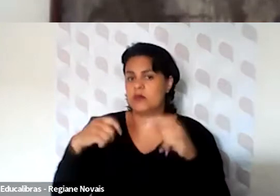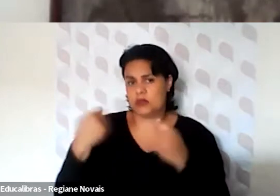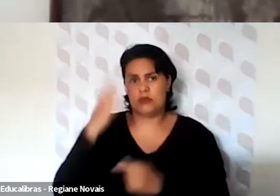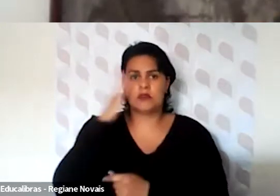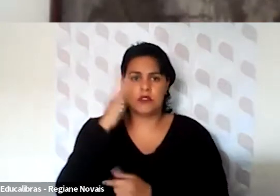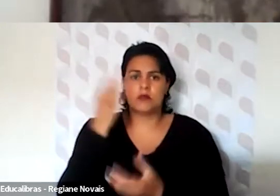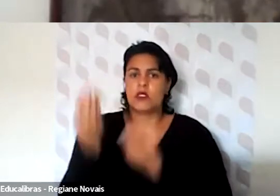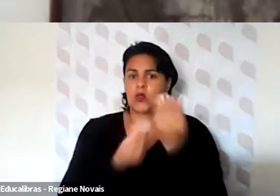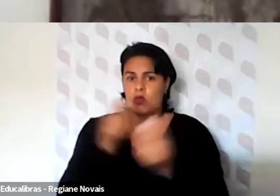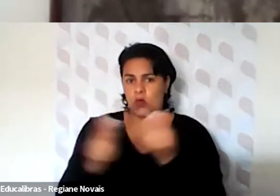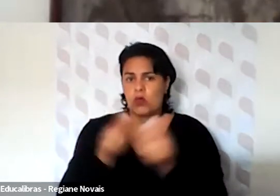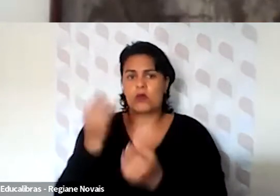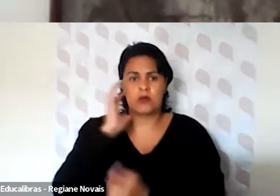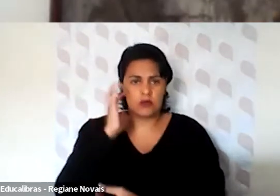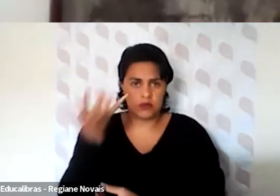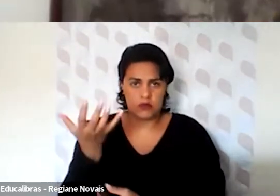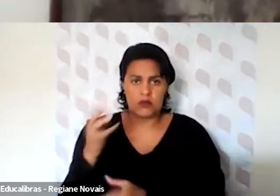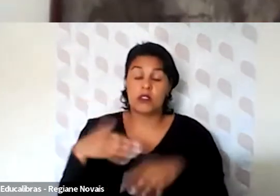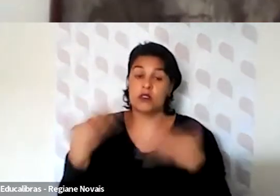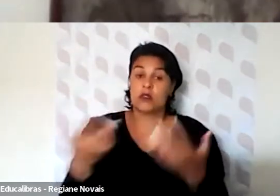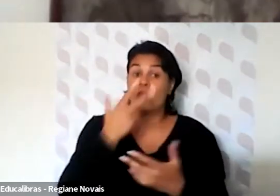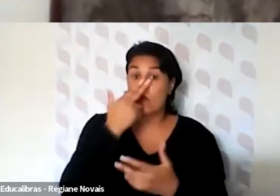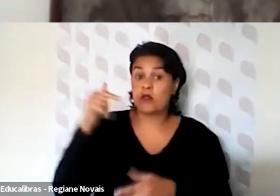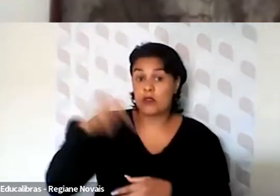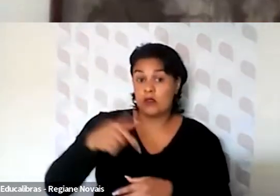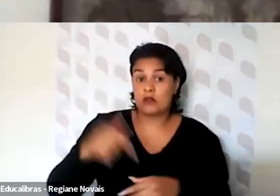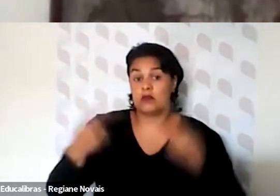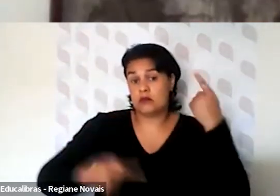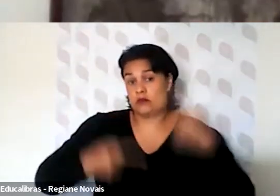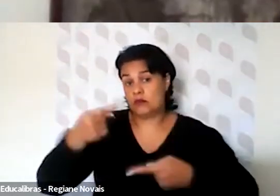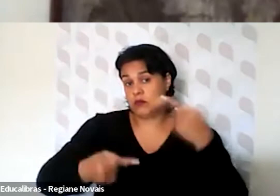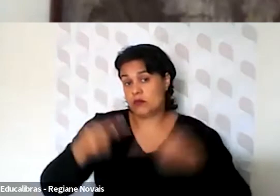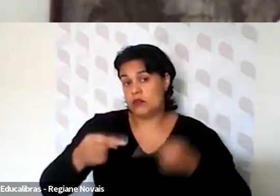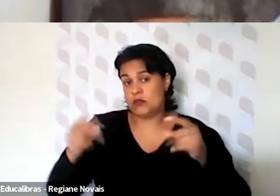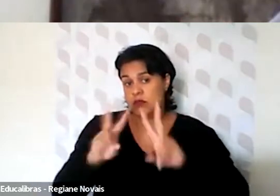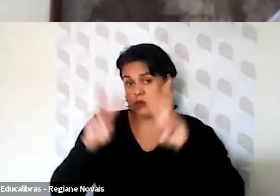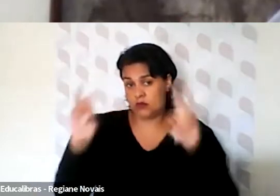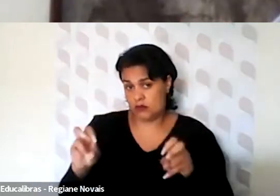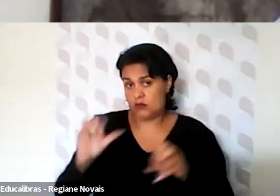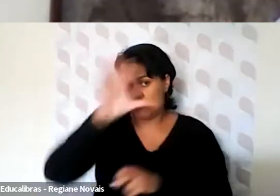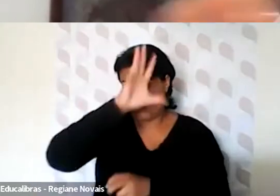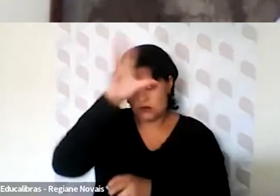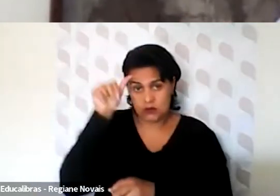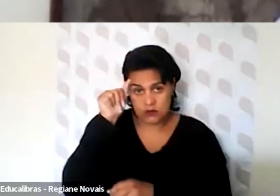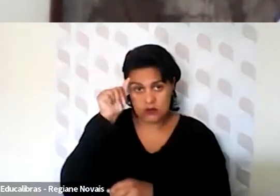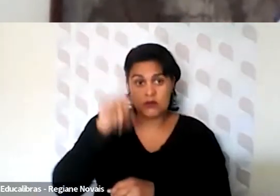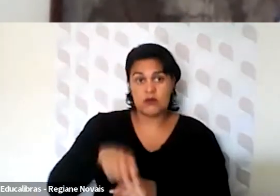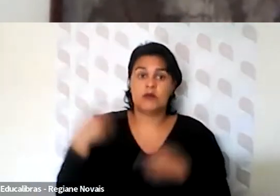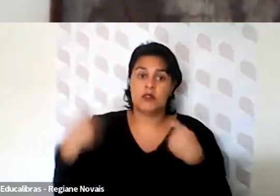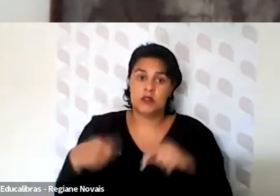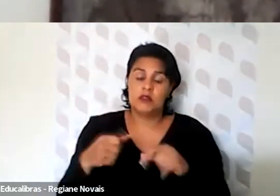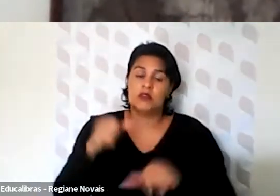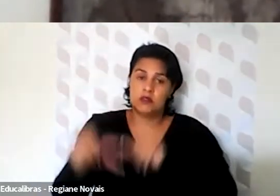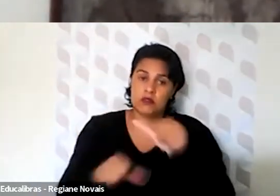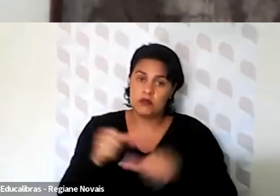Portanto, eu entendo, nesse debate, que a Amazônia ela tem que ser vista como uma solução para os amazônicos, ela